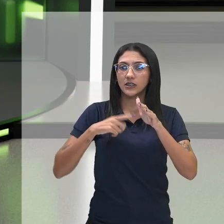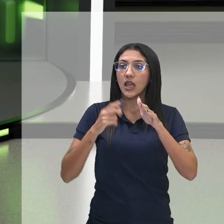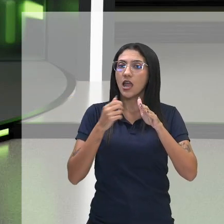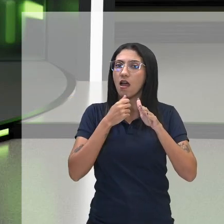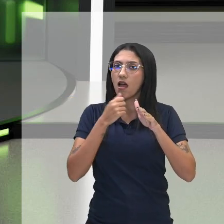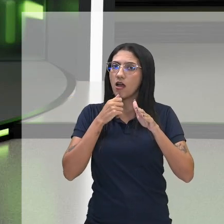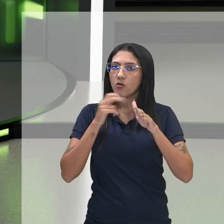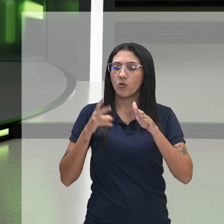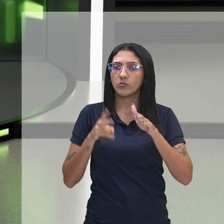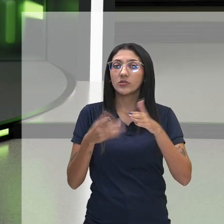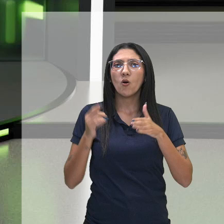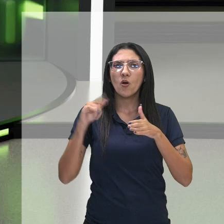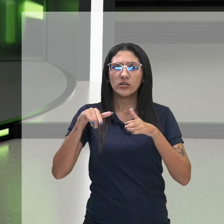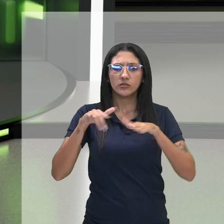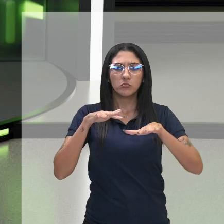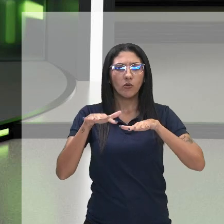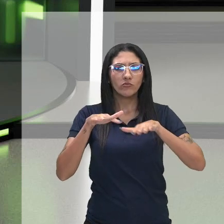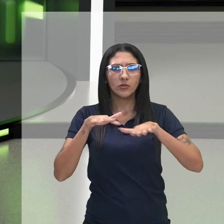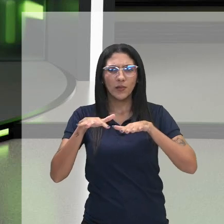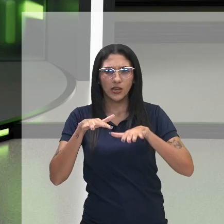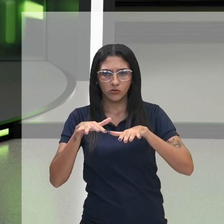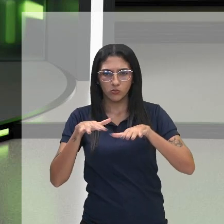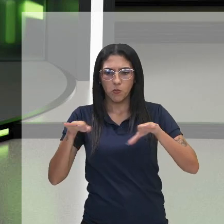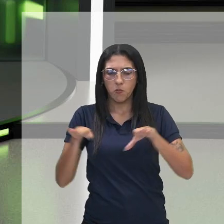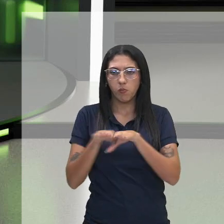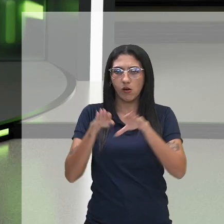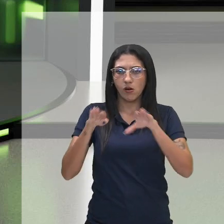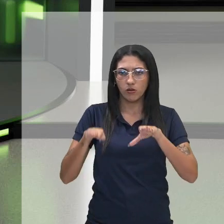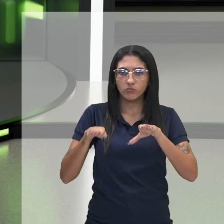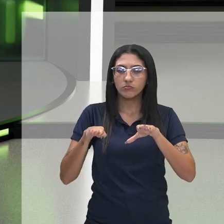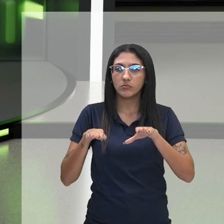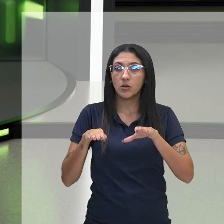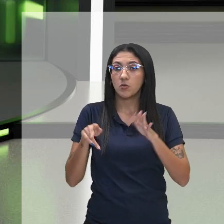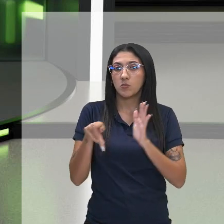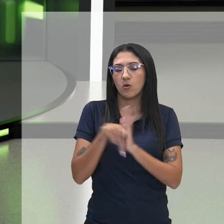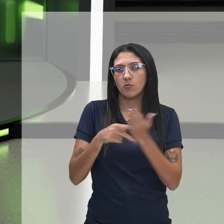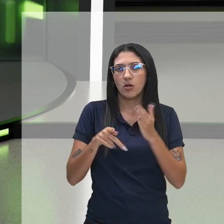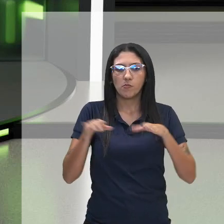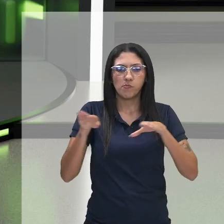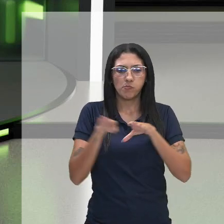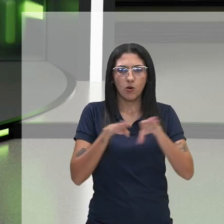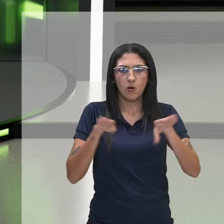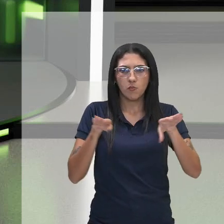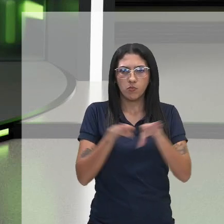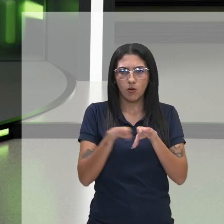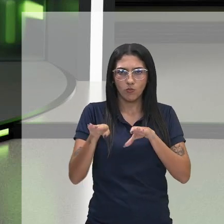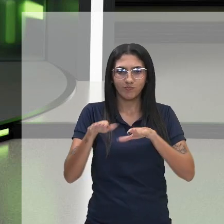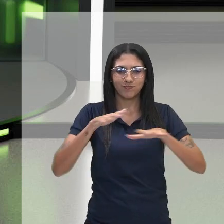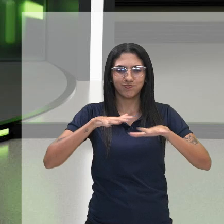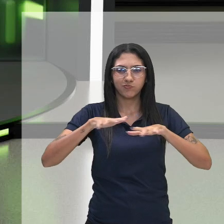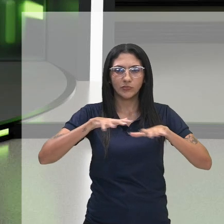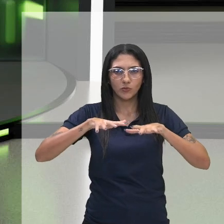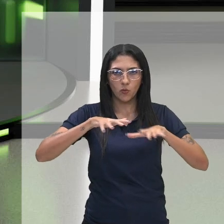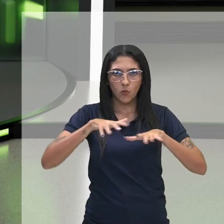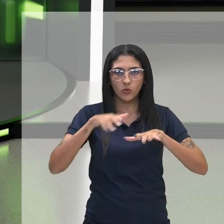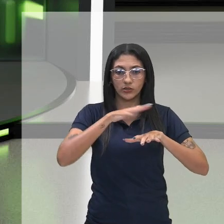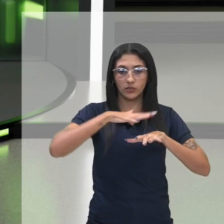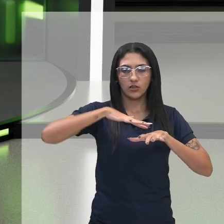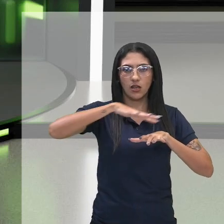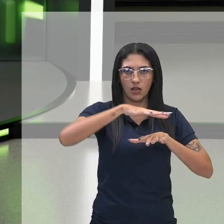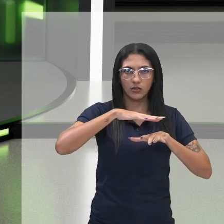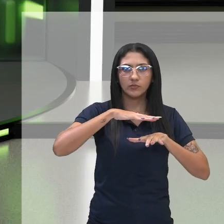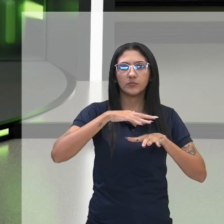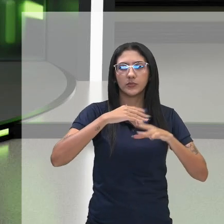tectônicas, elas estão relacionadas tanto com terremotos, né, quando ele se movimenta ali, acontecem